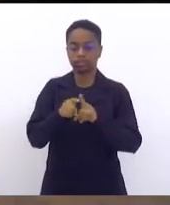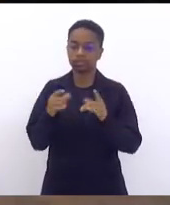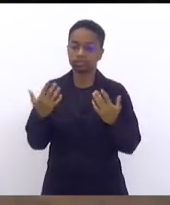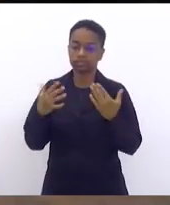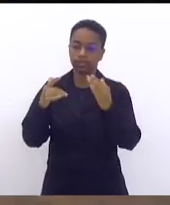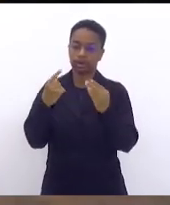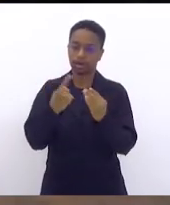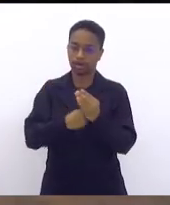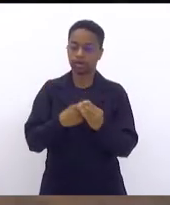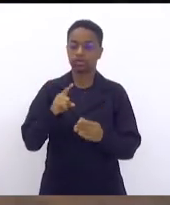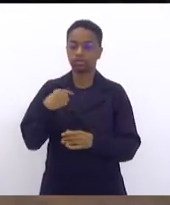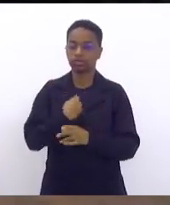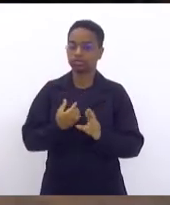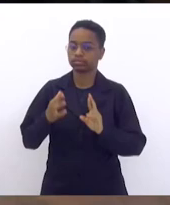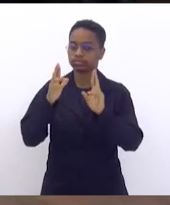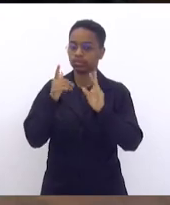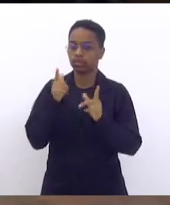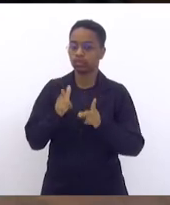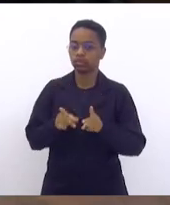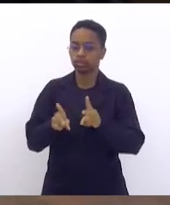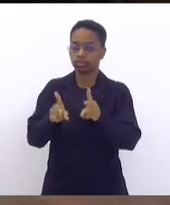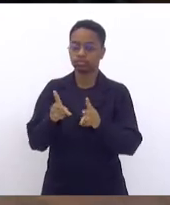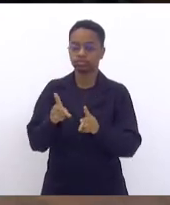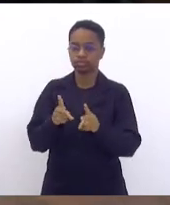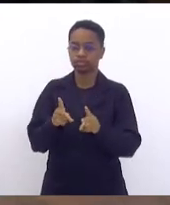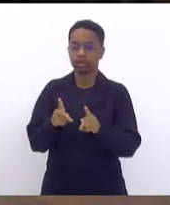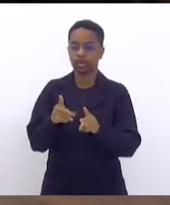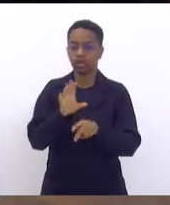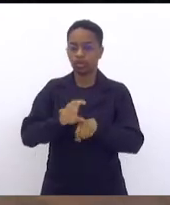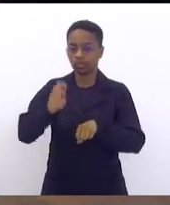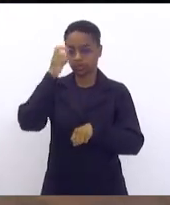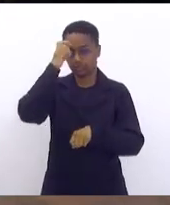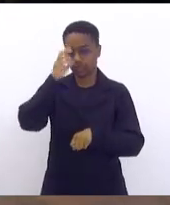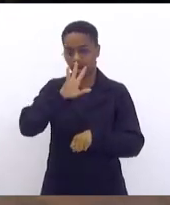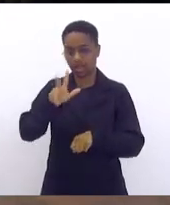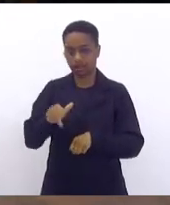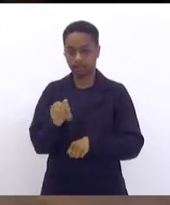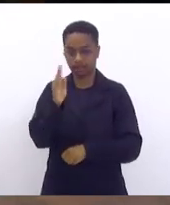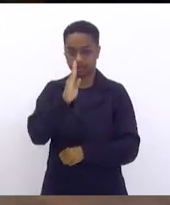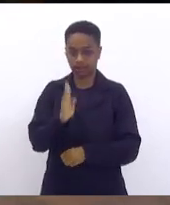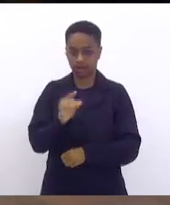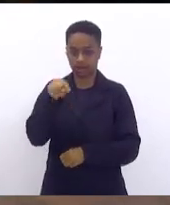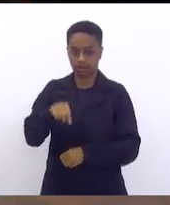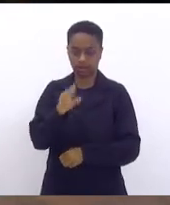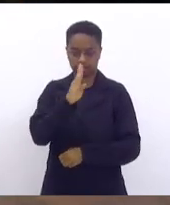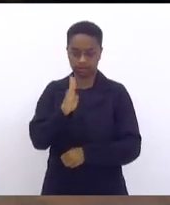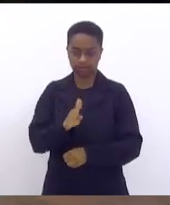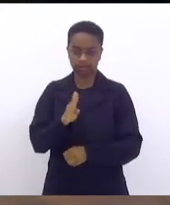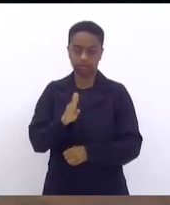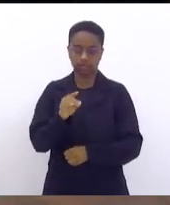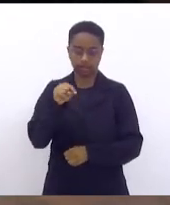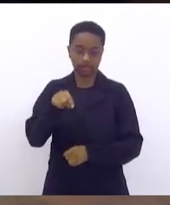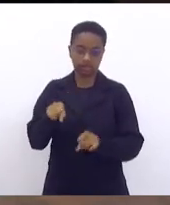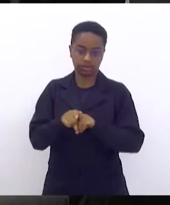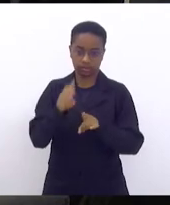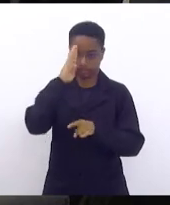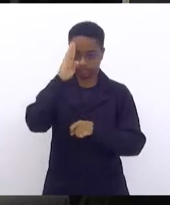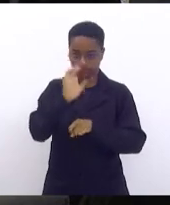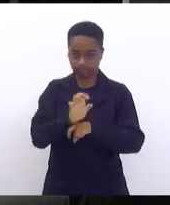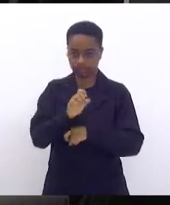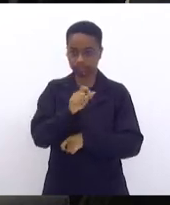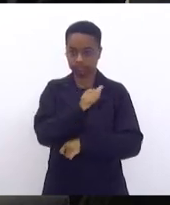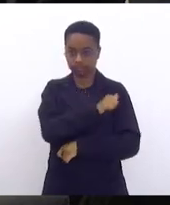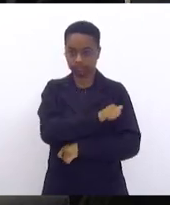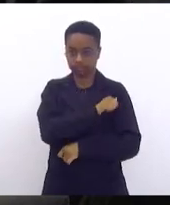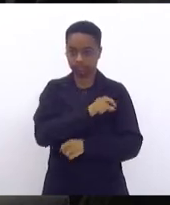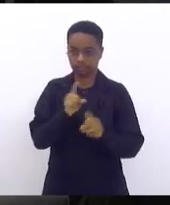acarajé, que possamos seguir com as culturas afro-brasileiras no nosso país, em especial no nosso Estado. Obrigada, presidente. Pela